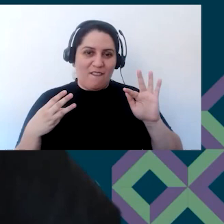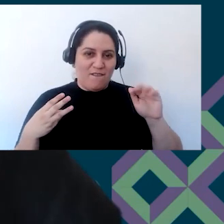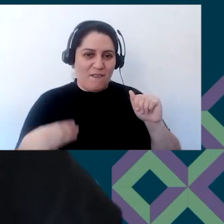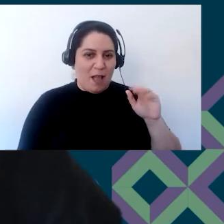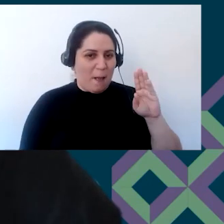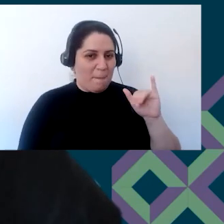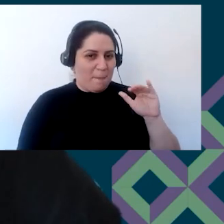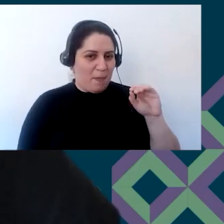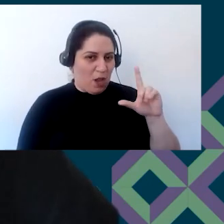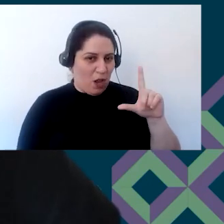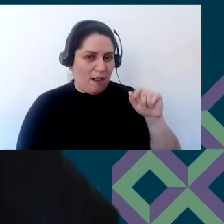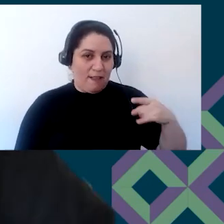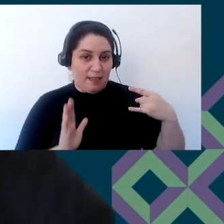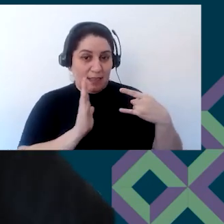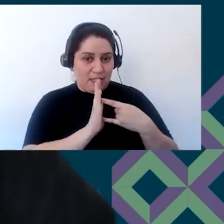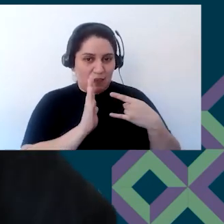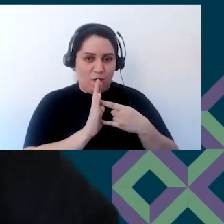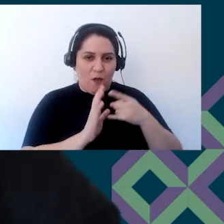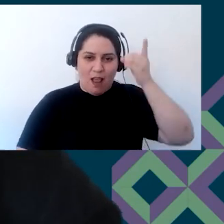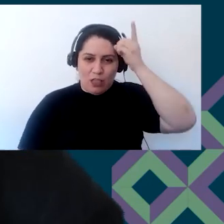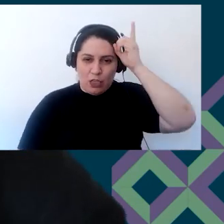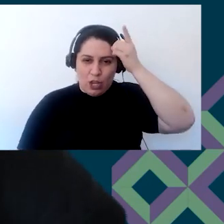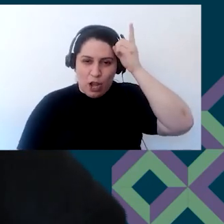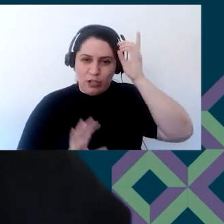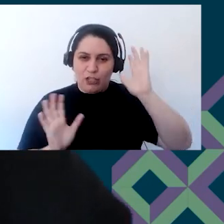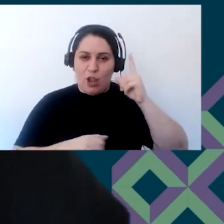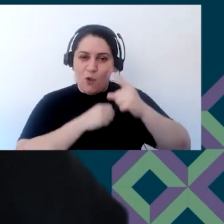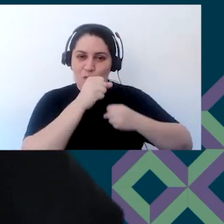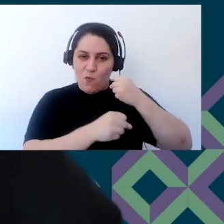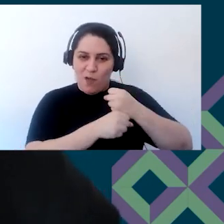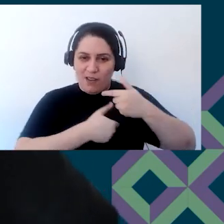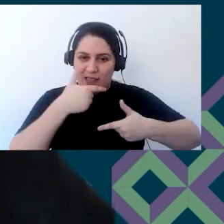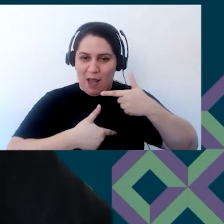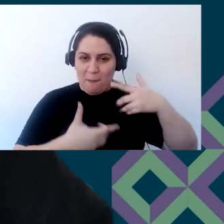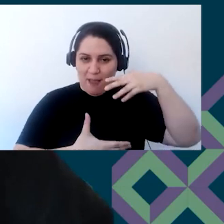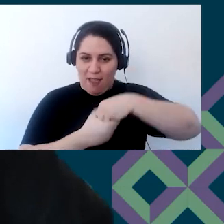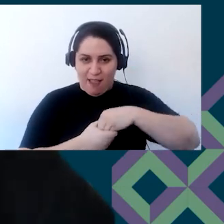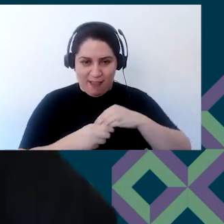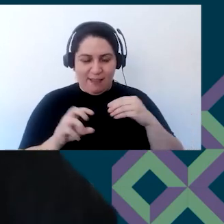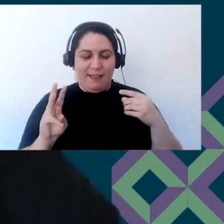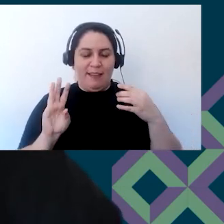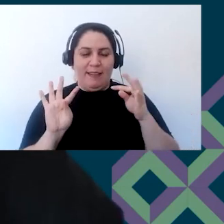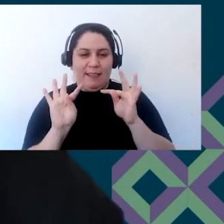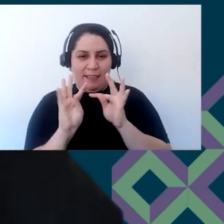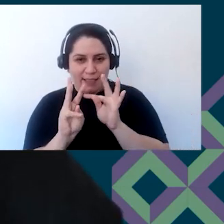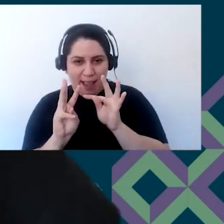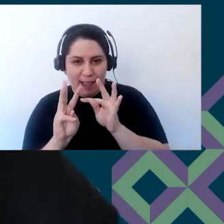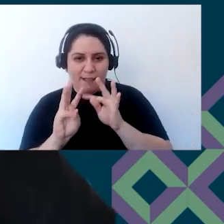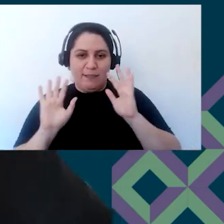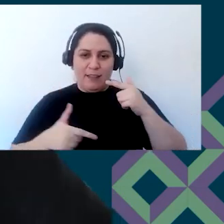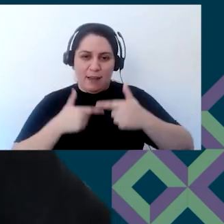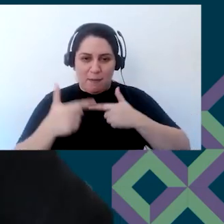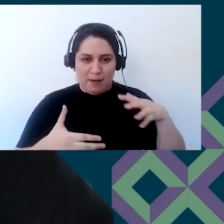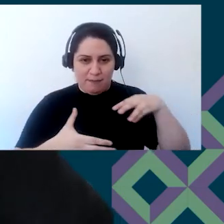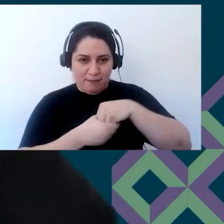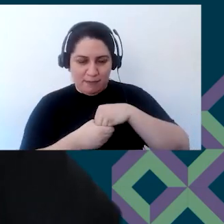pessoa desenvolvedora Android. Está com a gente na TOTWORKS há 1 ano, onde ela também atua no papel de Security Champion para a tribo financeira